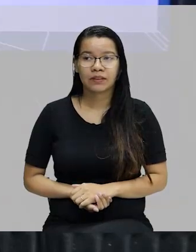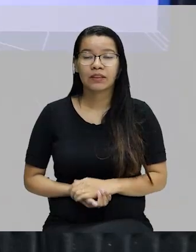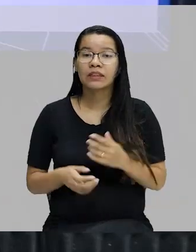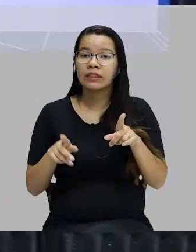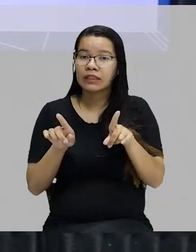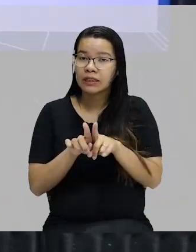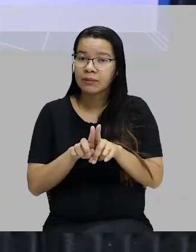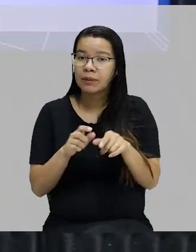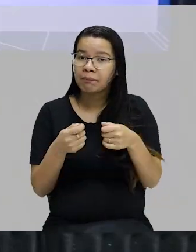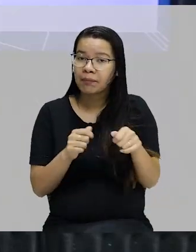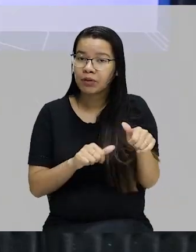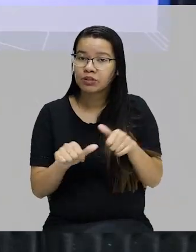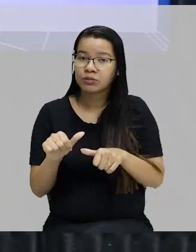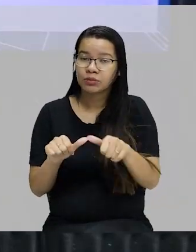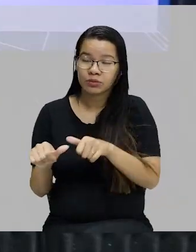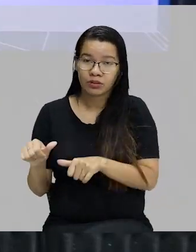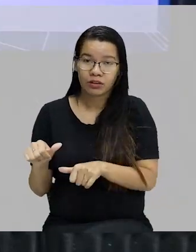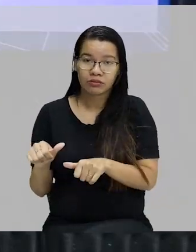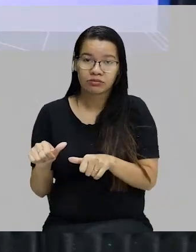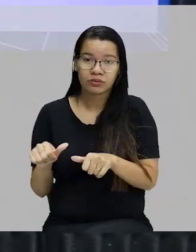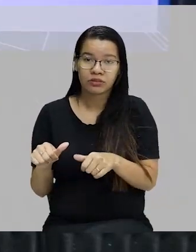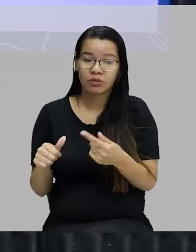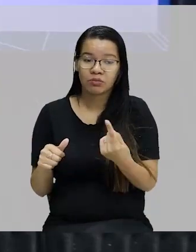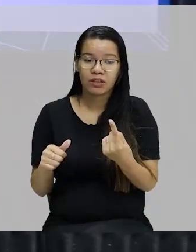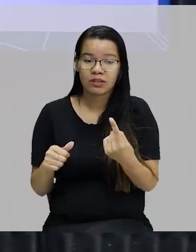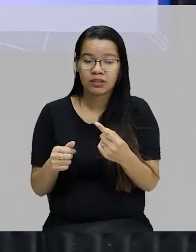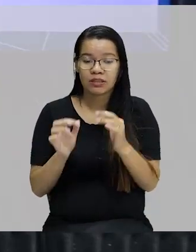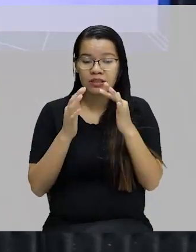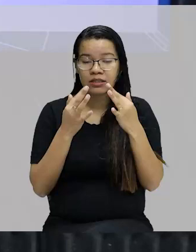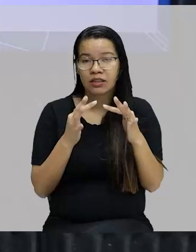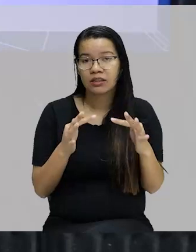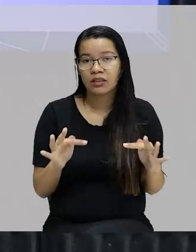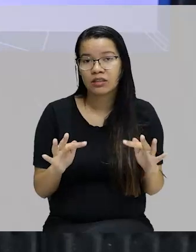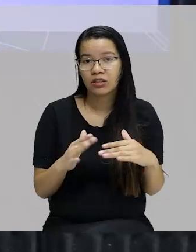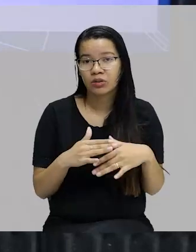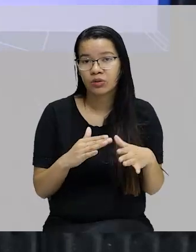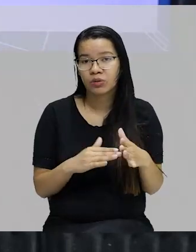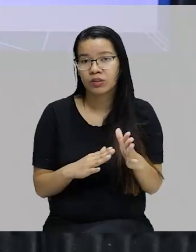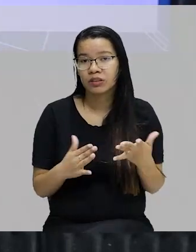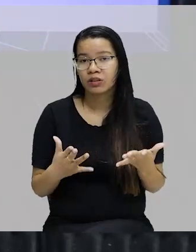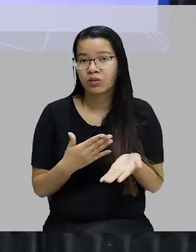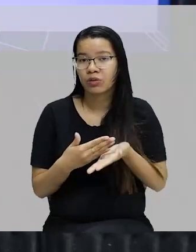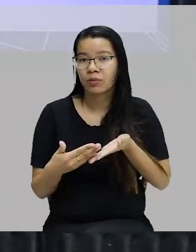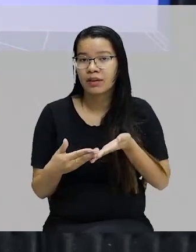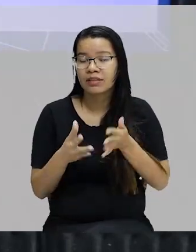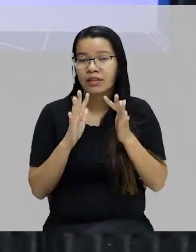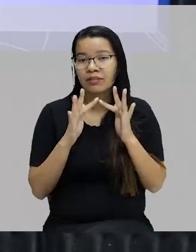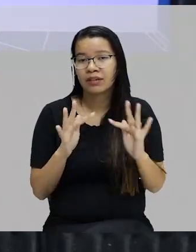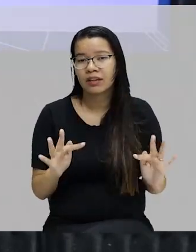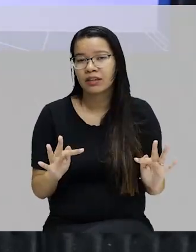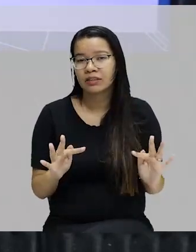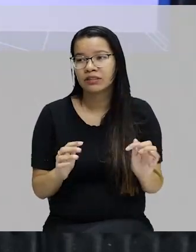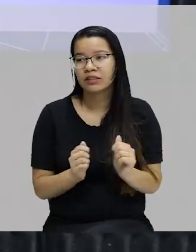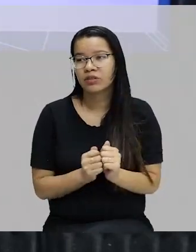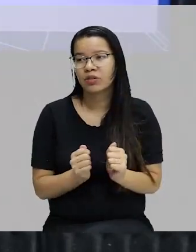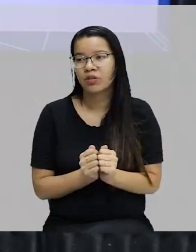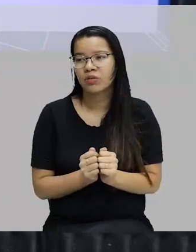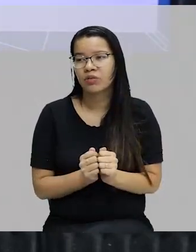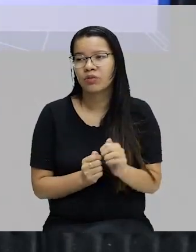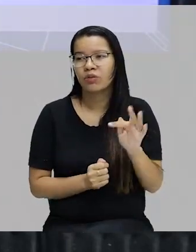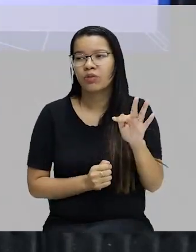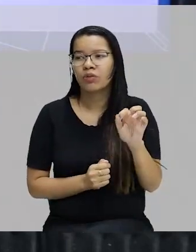ele pode modificar, o advérbio pode modificar uma sentença toda. Então, eu começo a frase com o advérbio